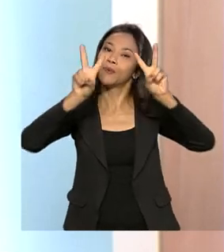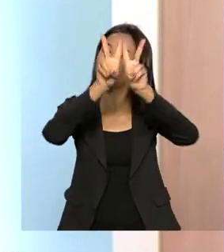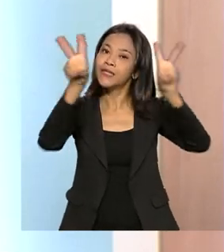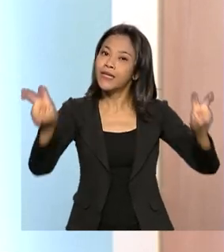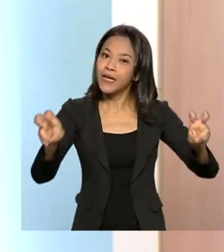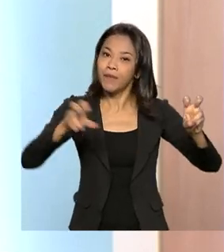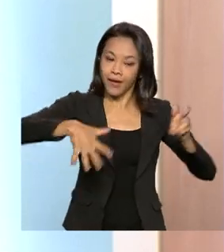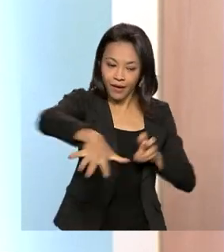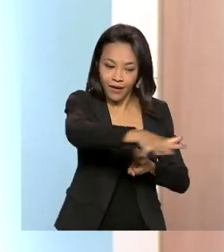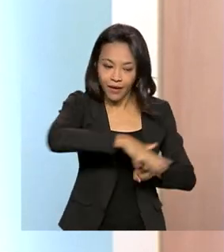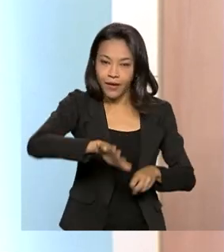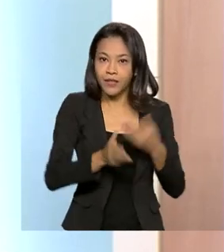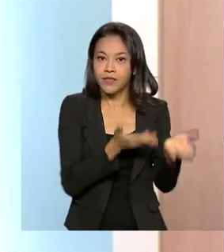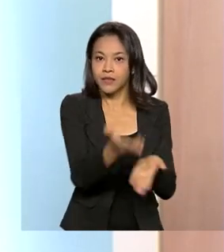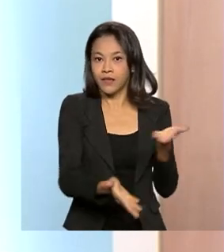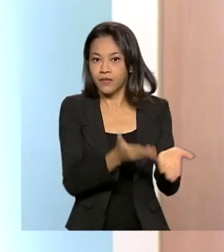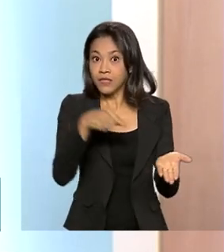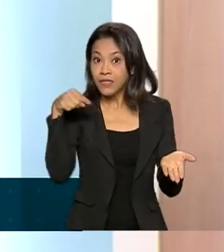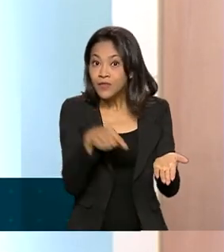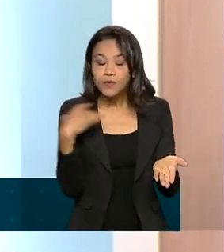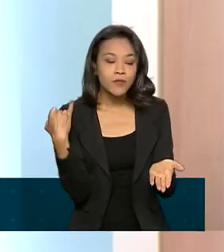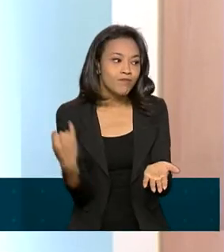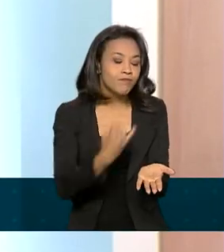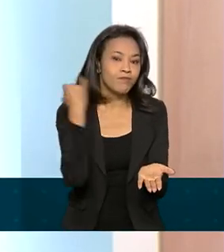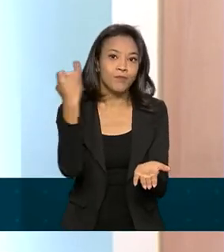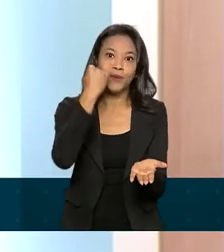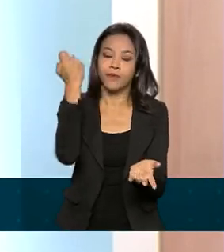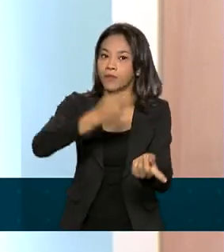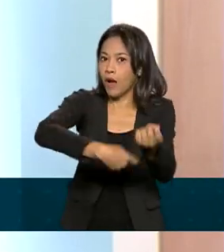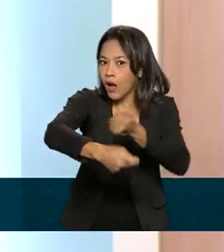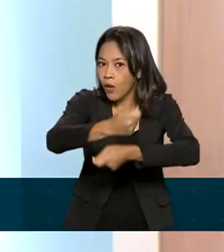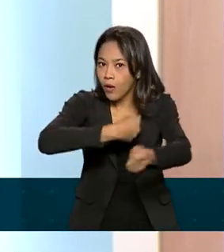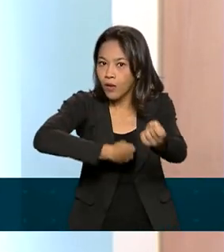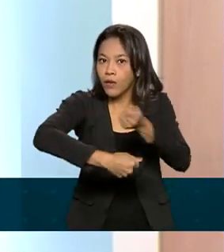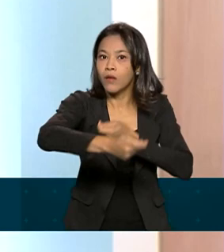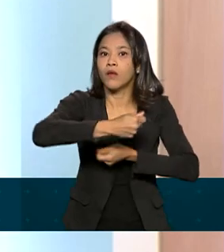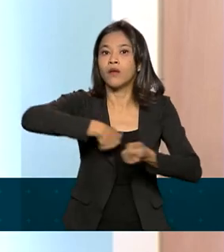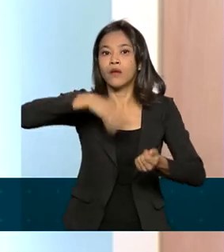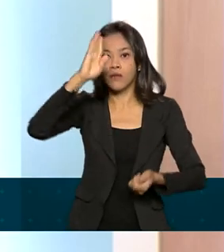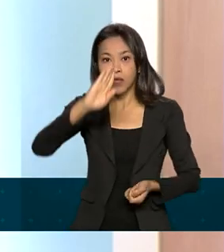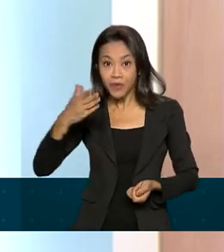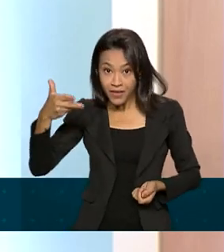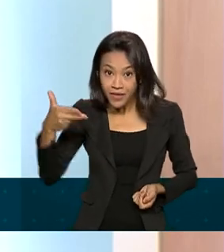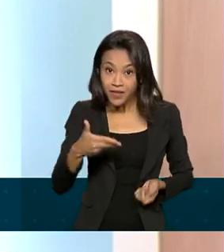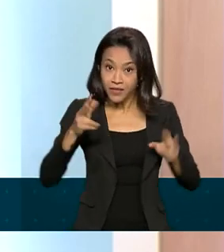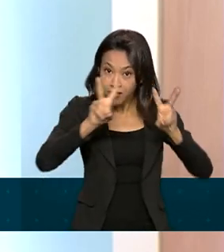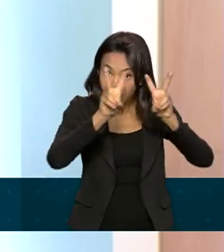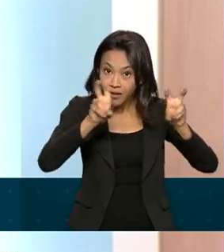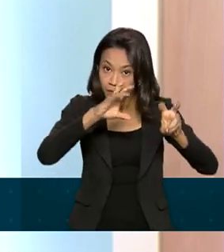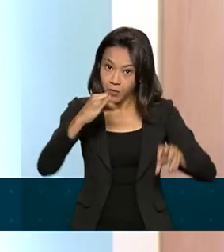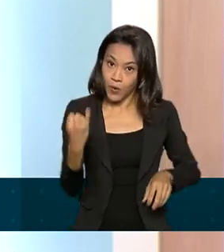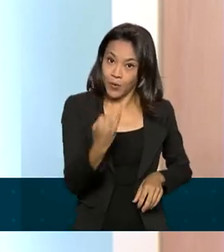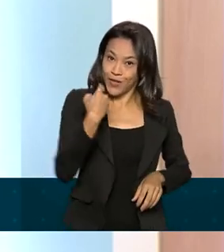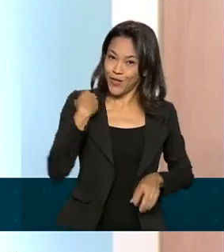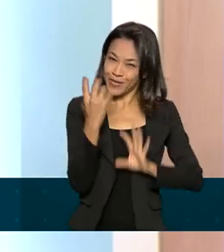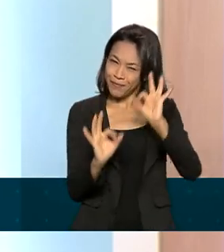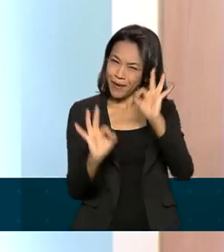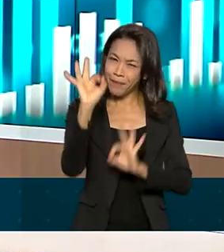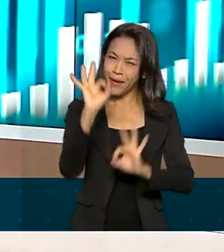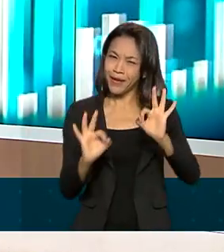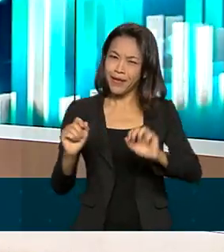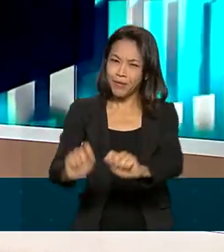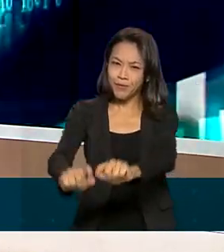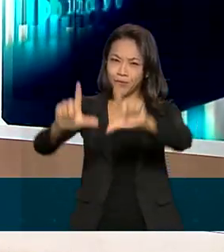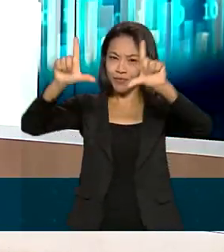serviços, que tem uma importância muito grande para a economia brasileira. E, para tratar de um tema tão importante, nós preparamos uma arte para você,